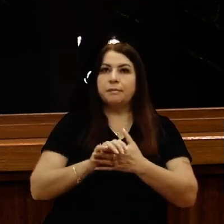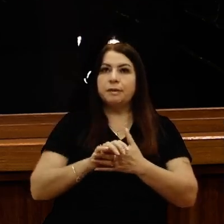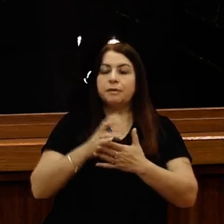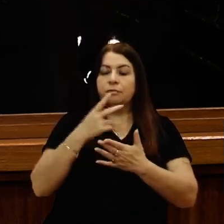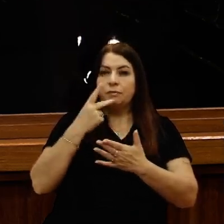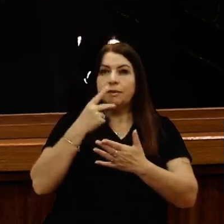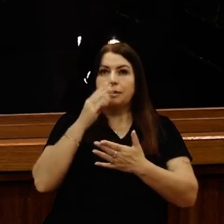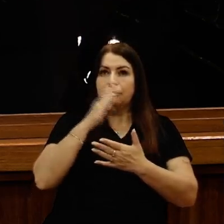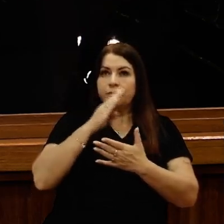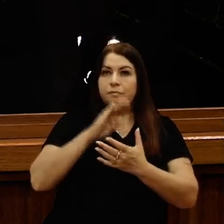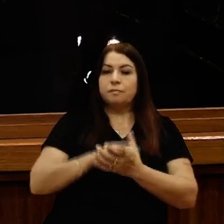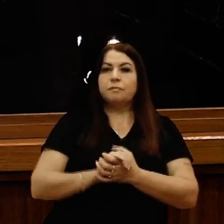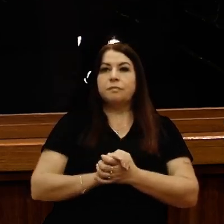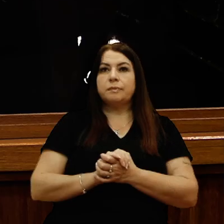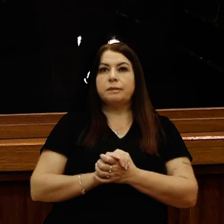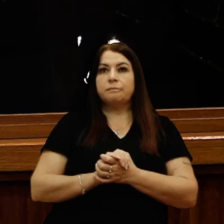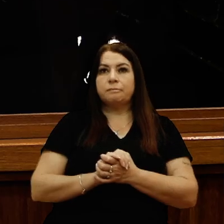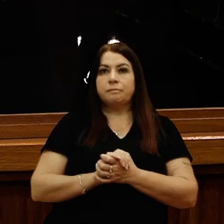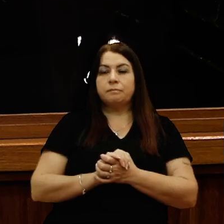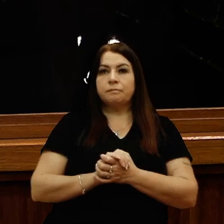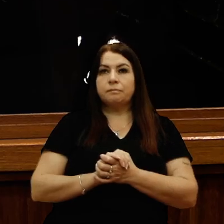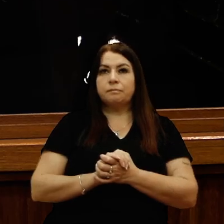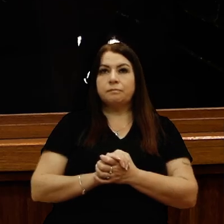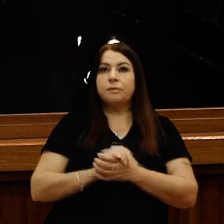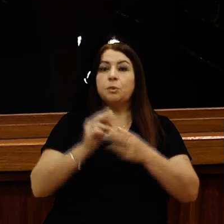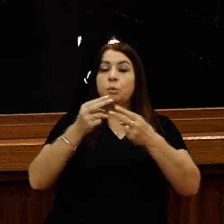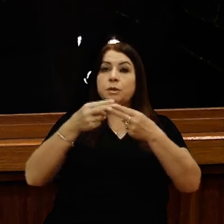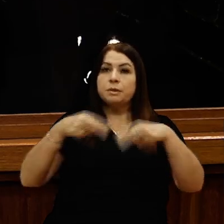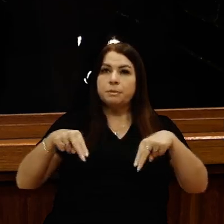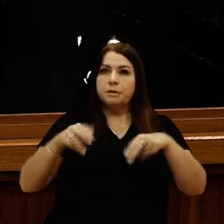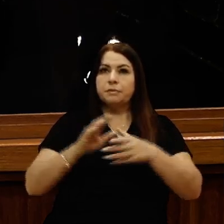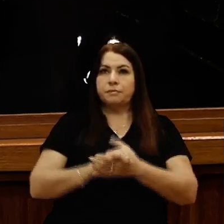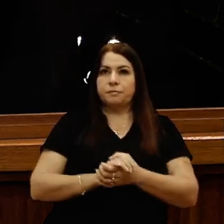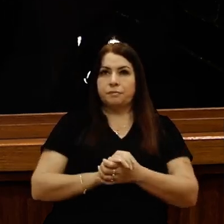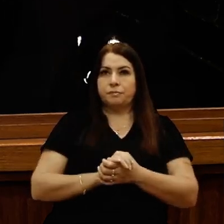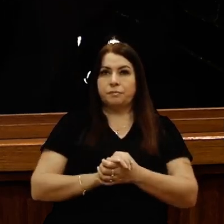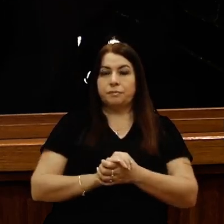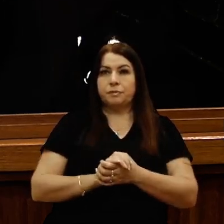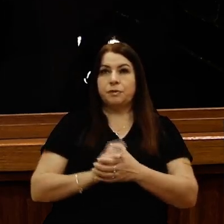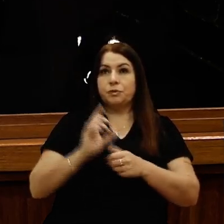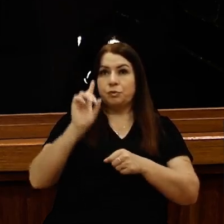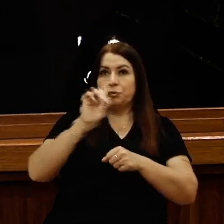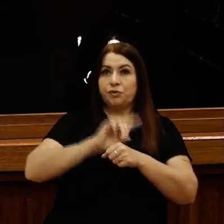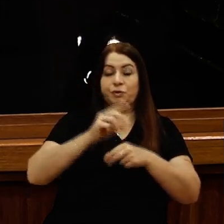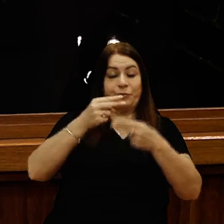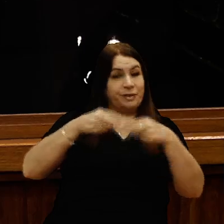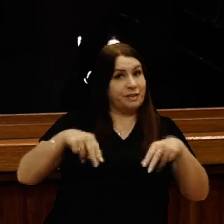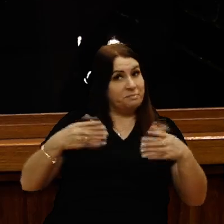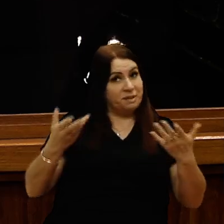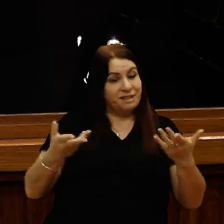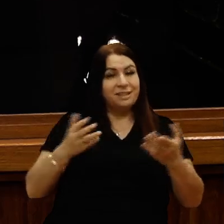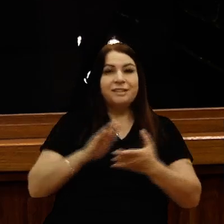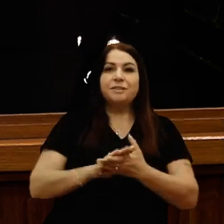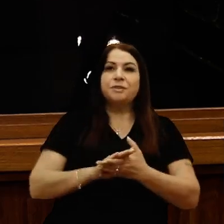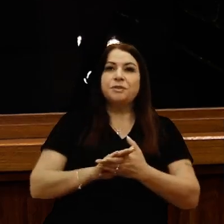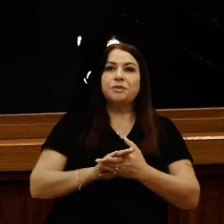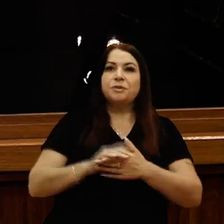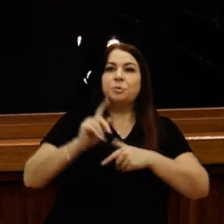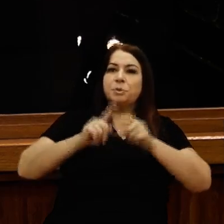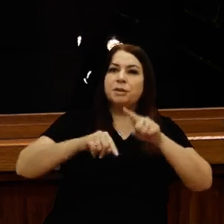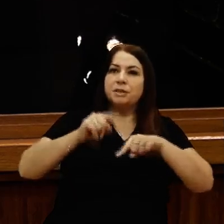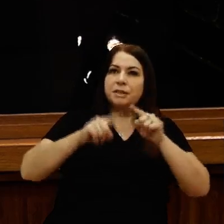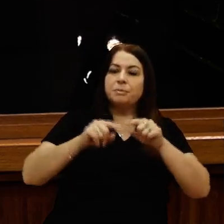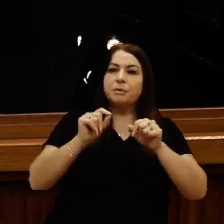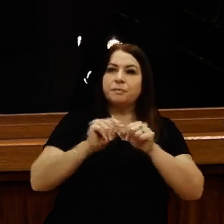antemão e rapidamente um lançamento já que hoje é o dia dos lançamentos, né, de um material que